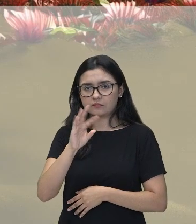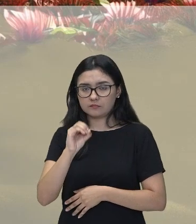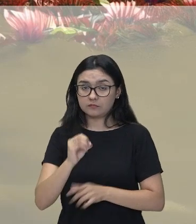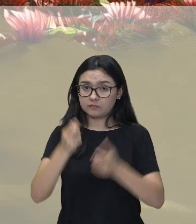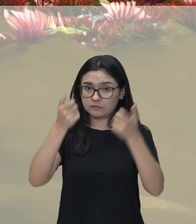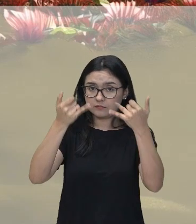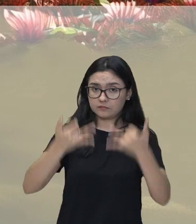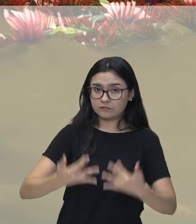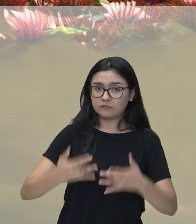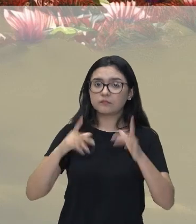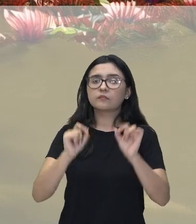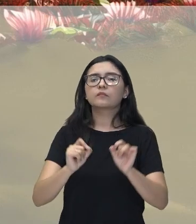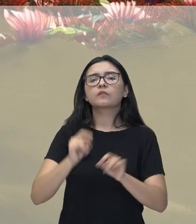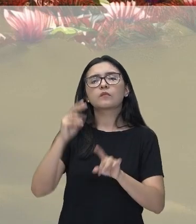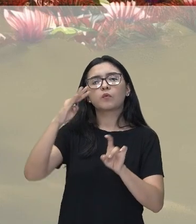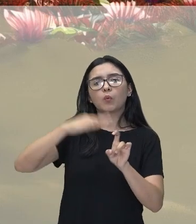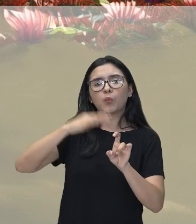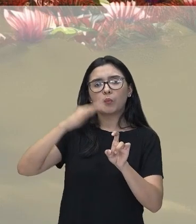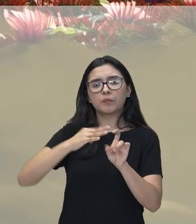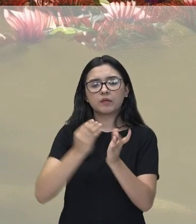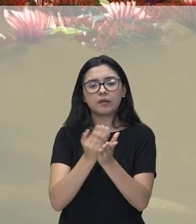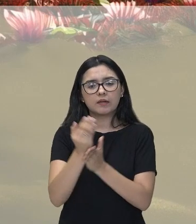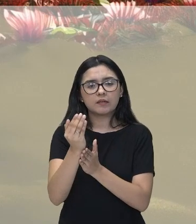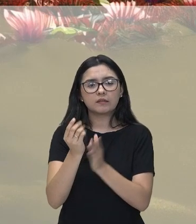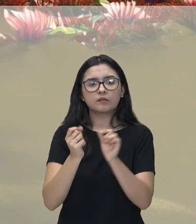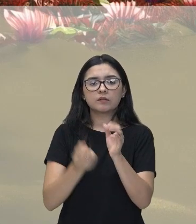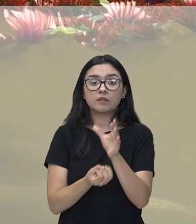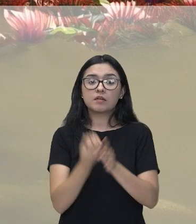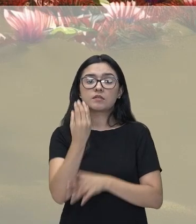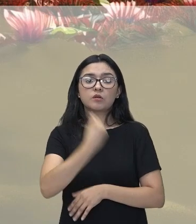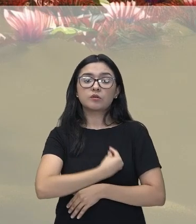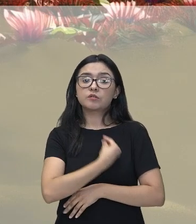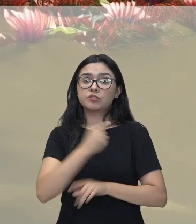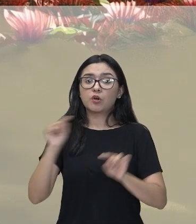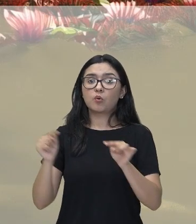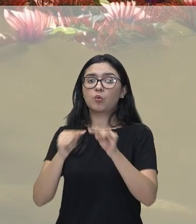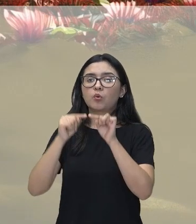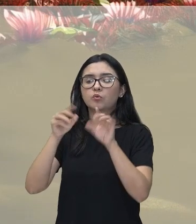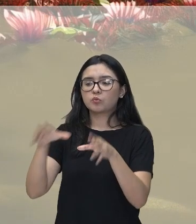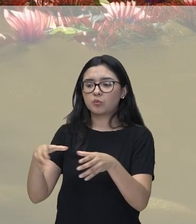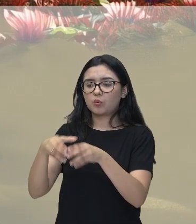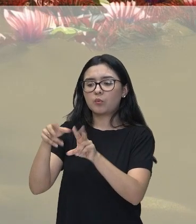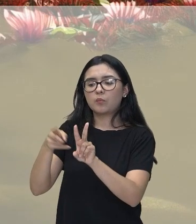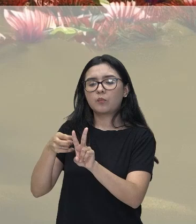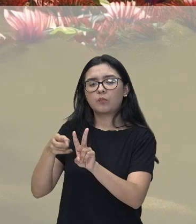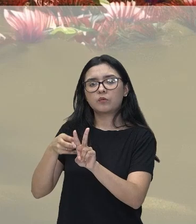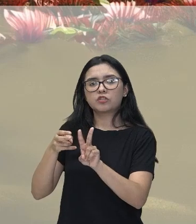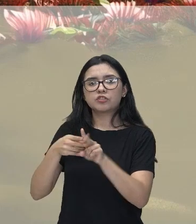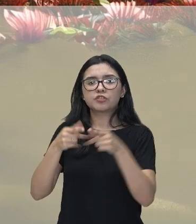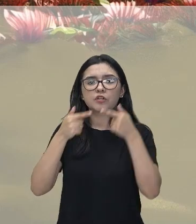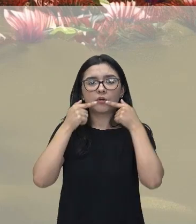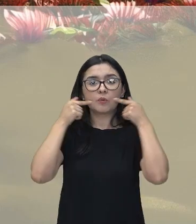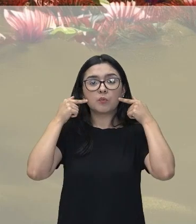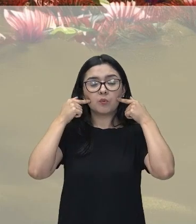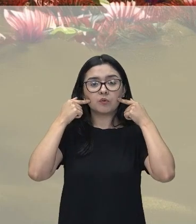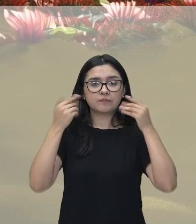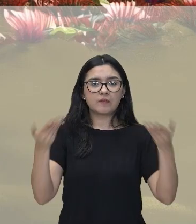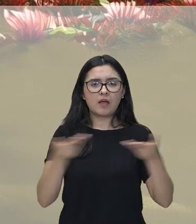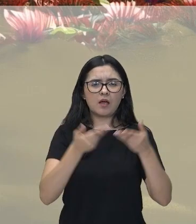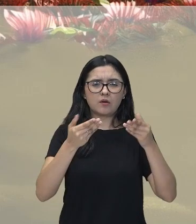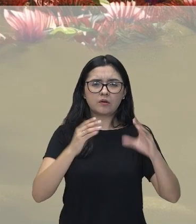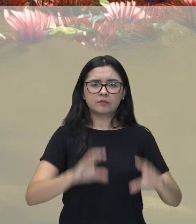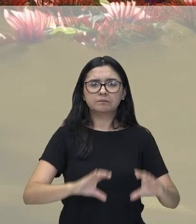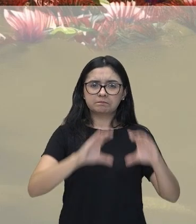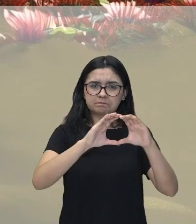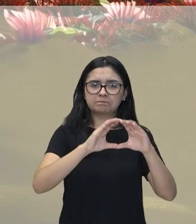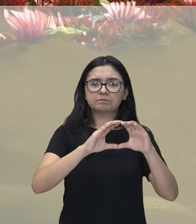para vocês o mito da origem da vida, segundo o povo indígena Guarani. Vou abrir o portal mágico para